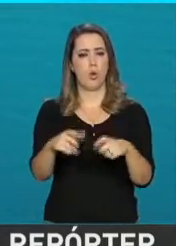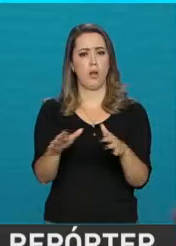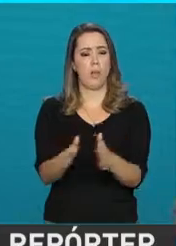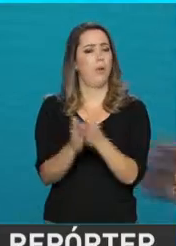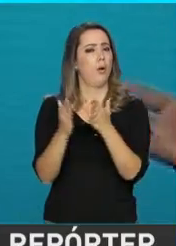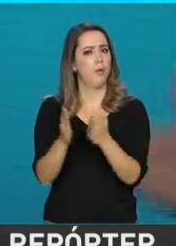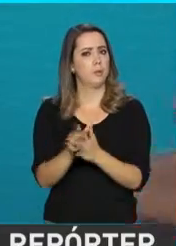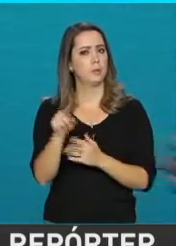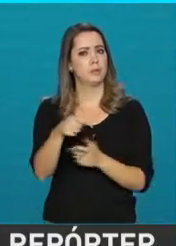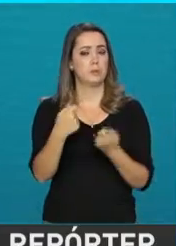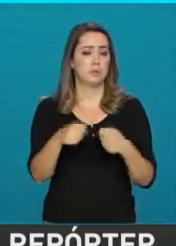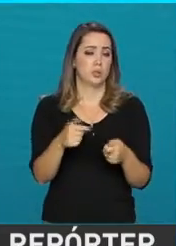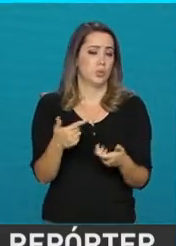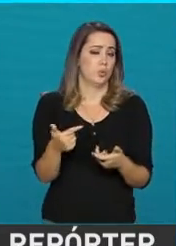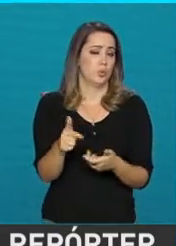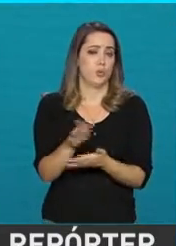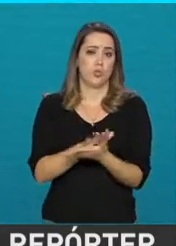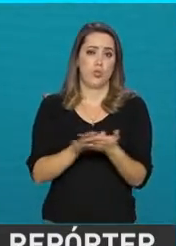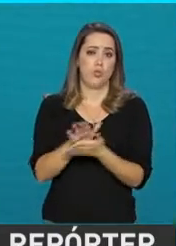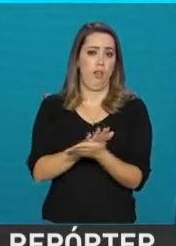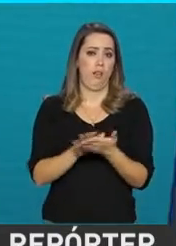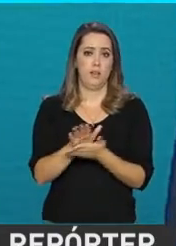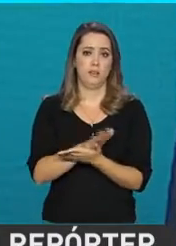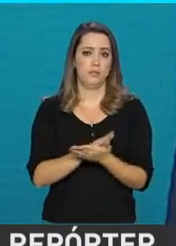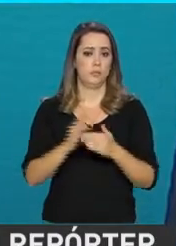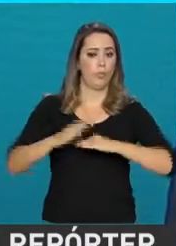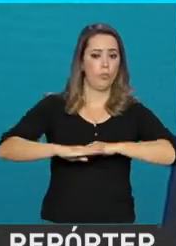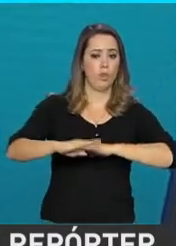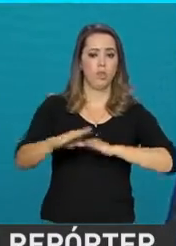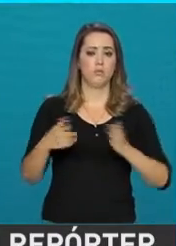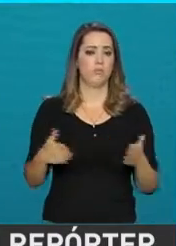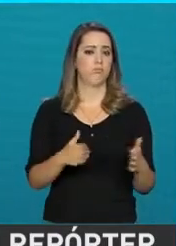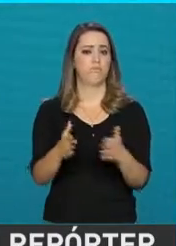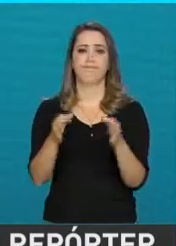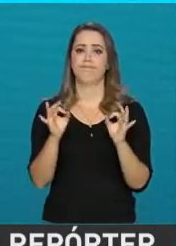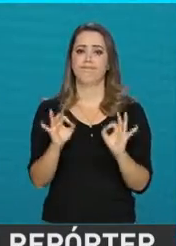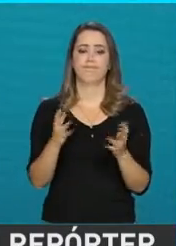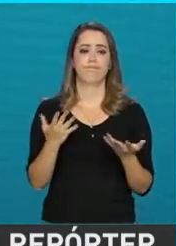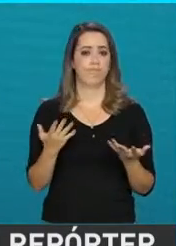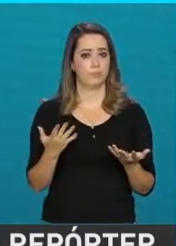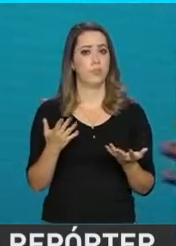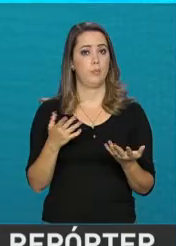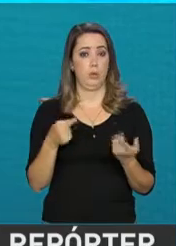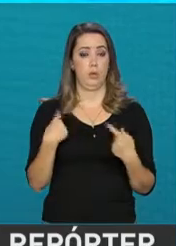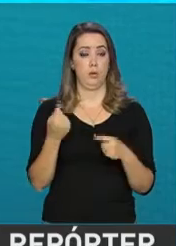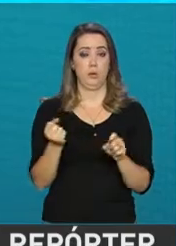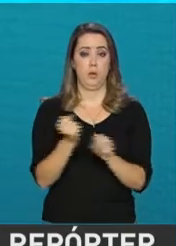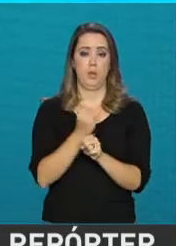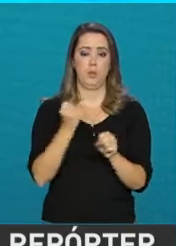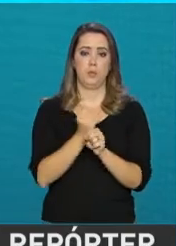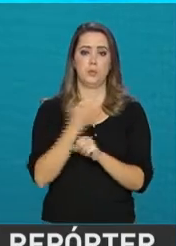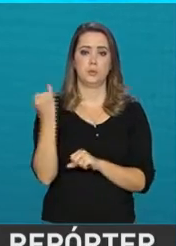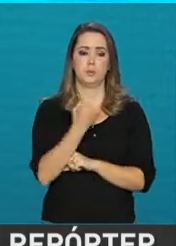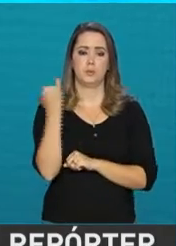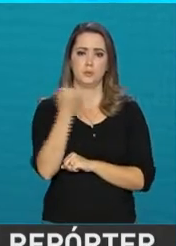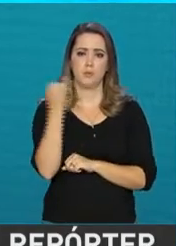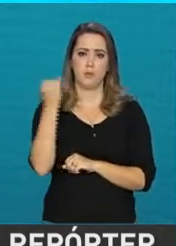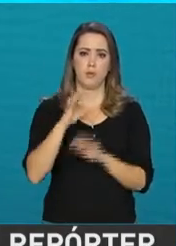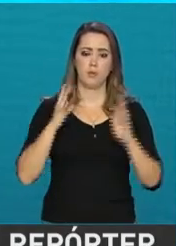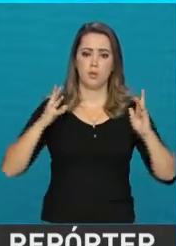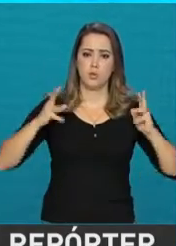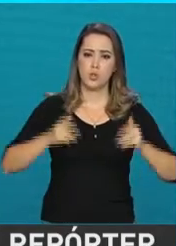se quer ali tinham um asfalto na porta da sua casa saímos também com obras importantíssimas de